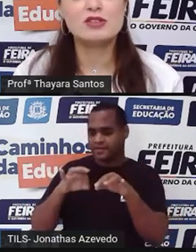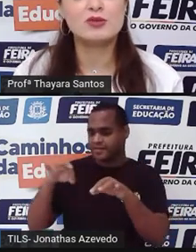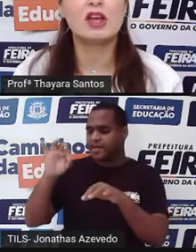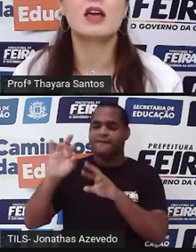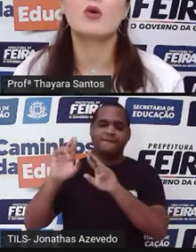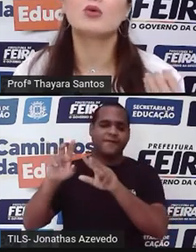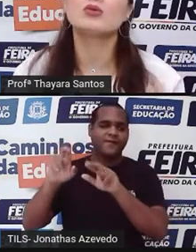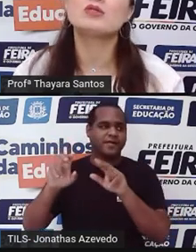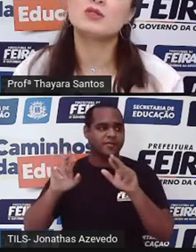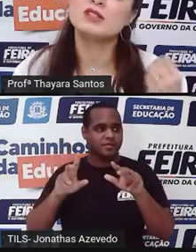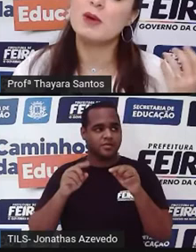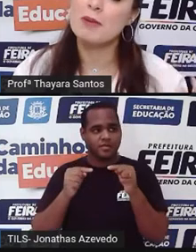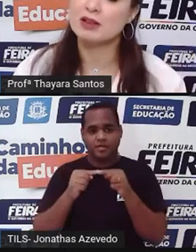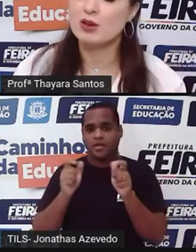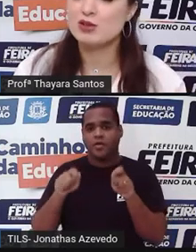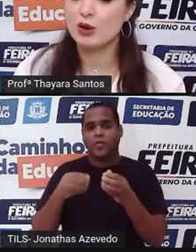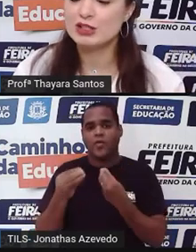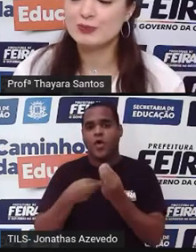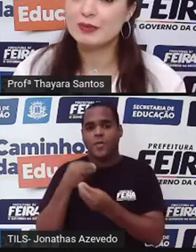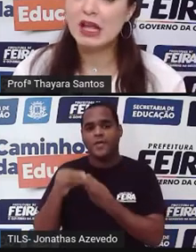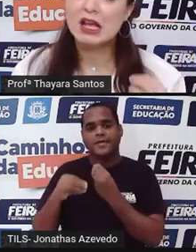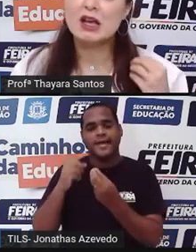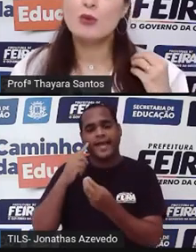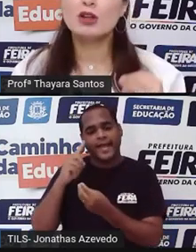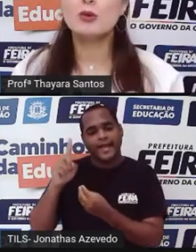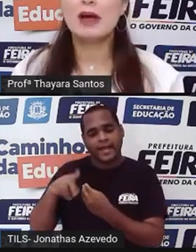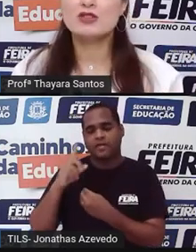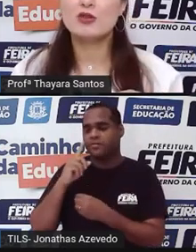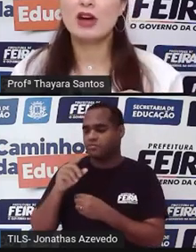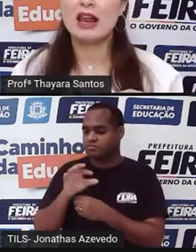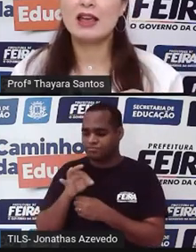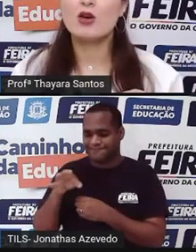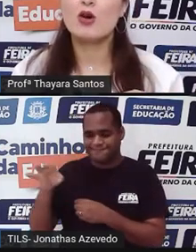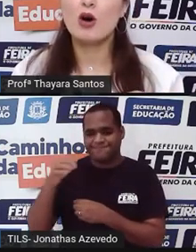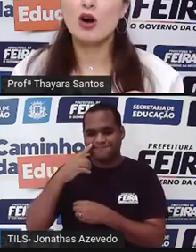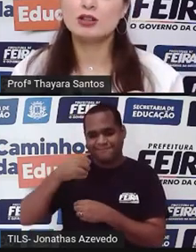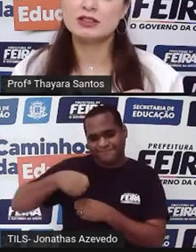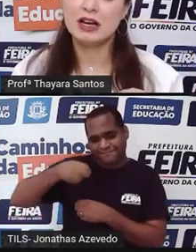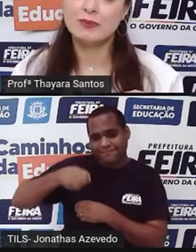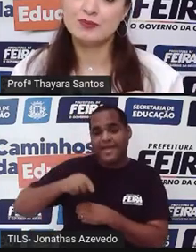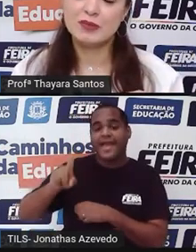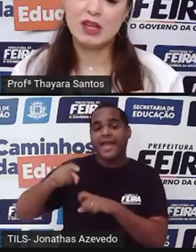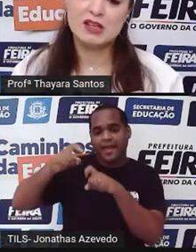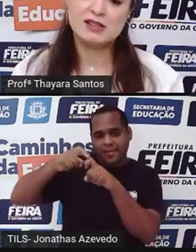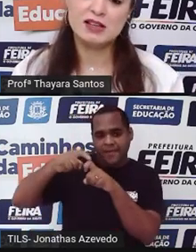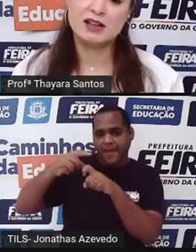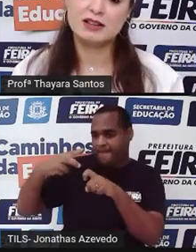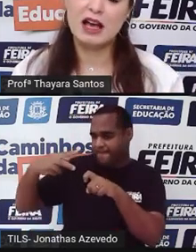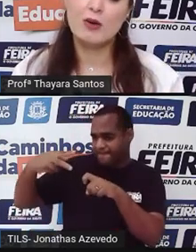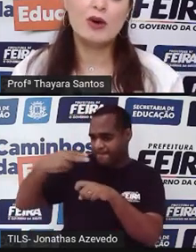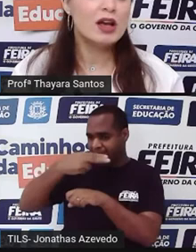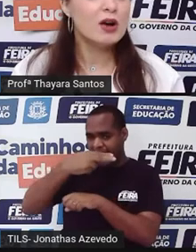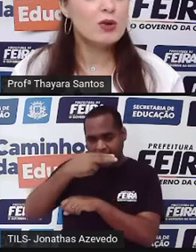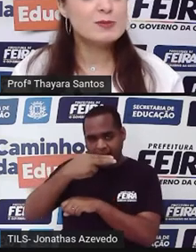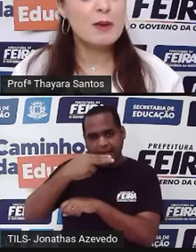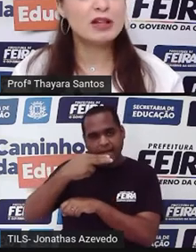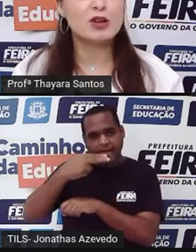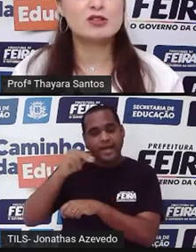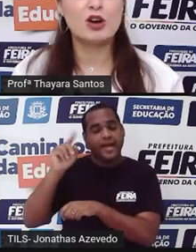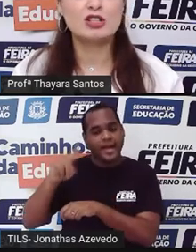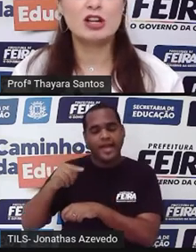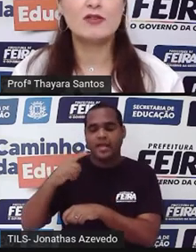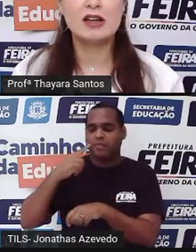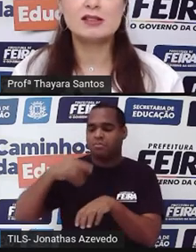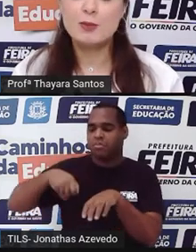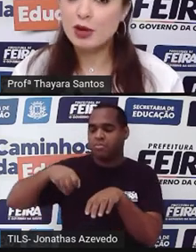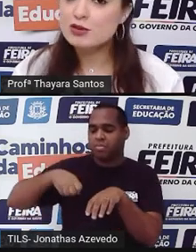diferente a função dela é conduziu o espermatozoide quando o médico vai lá e corta esse canal o